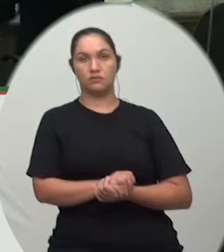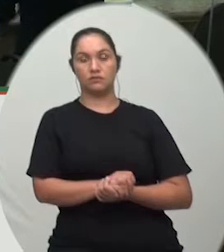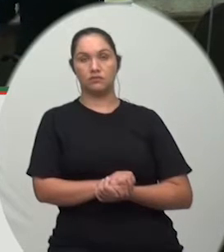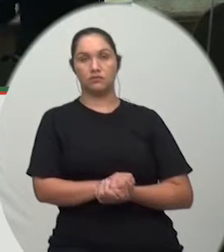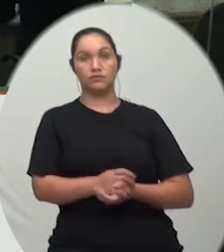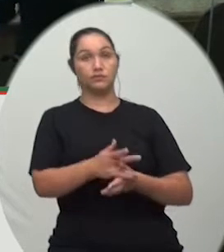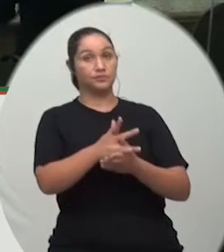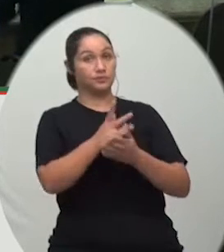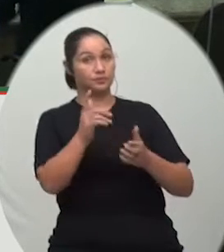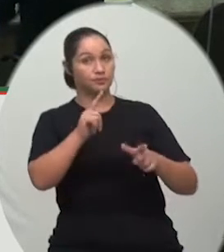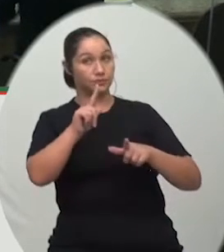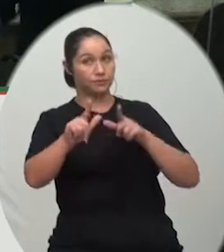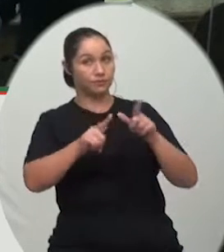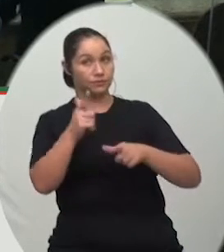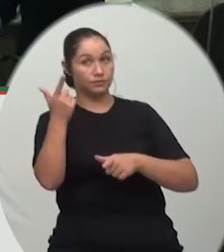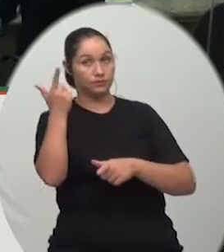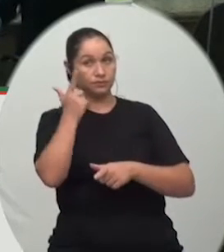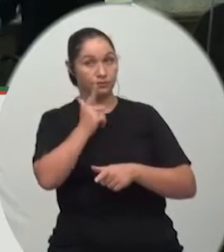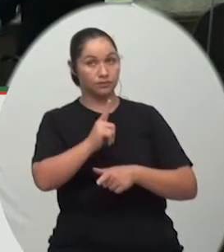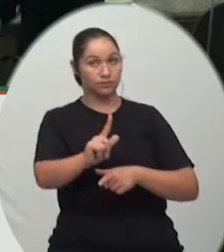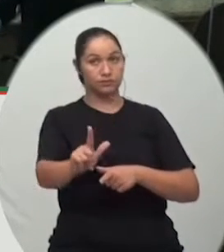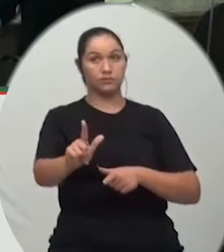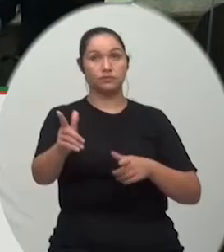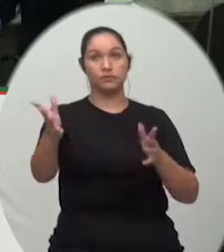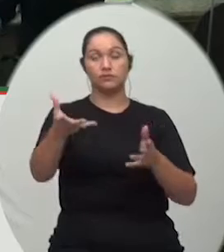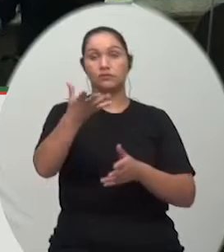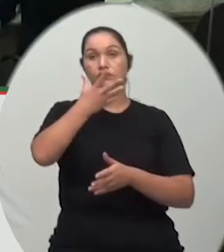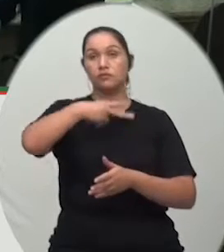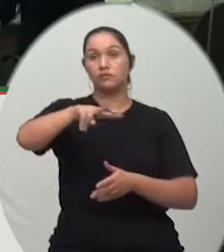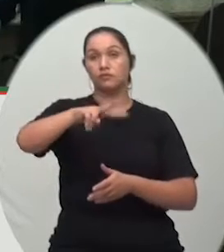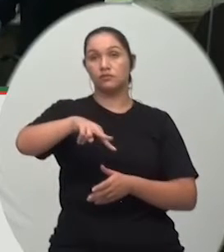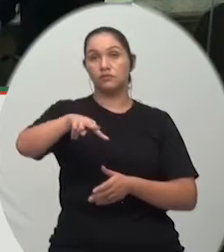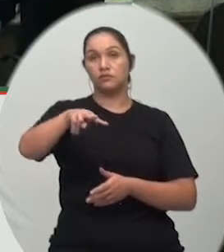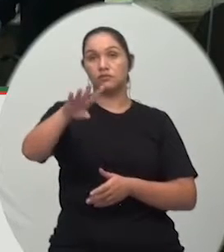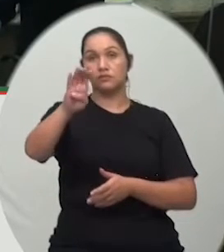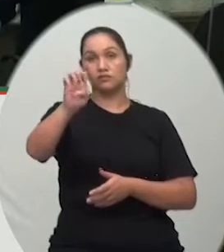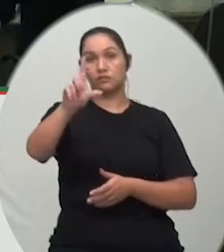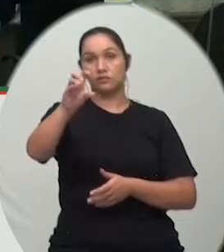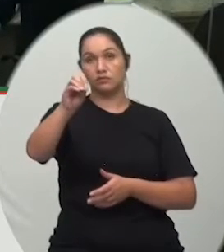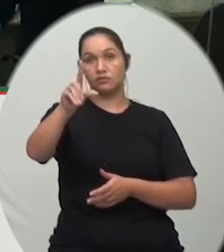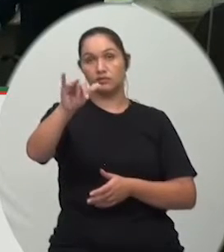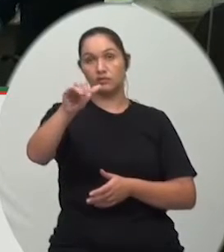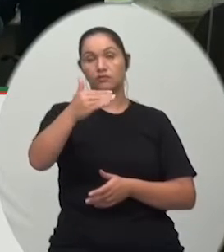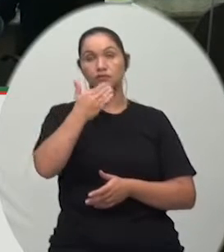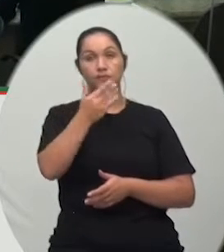Reabertos os trabalhos. Questão de ordem cedida ao vereador João Batista Beroli.